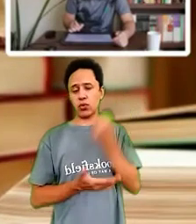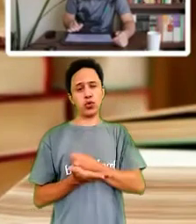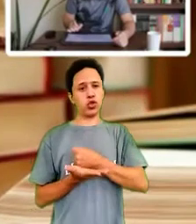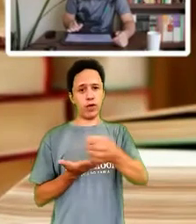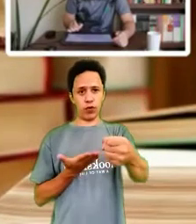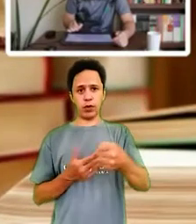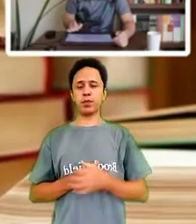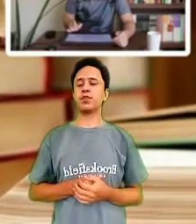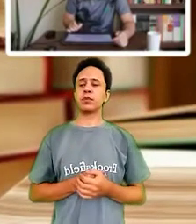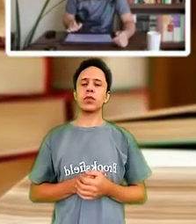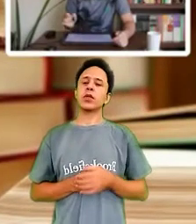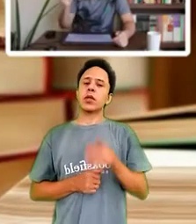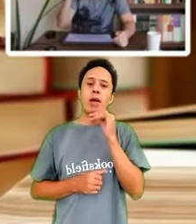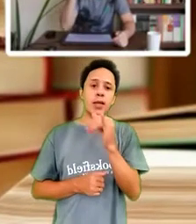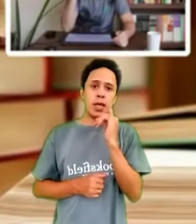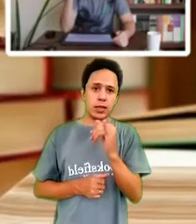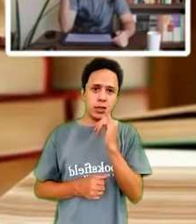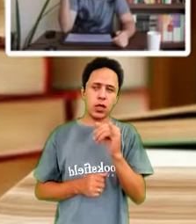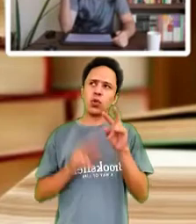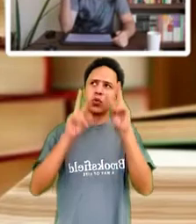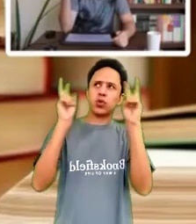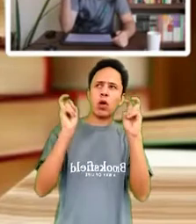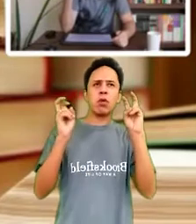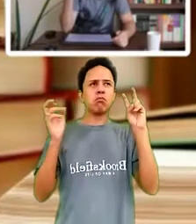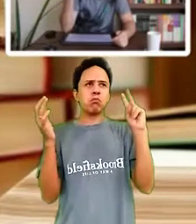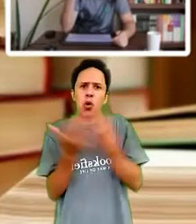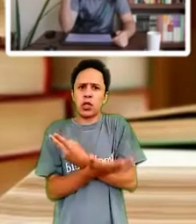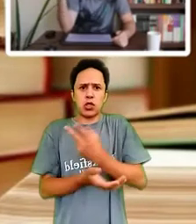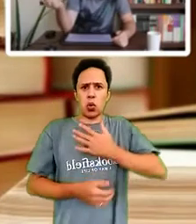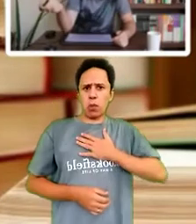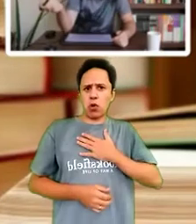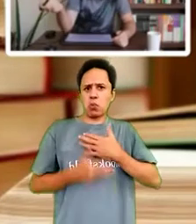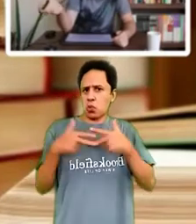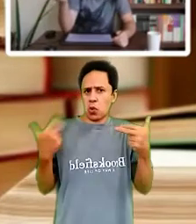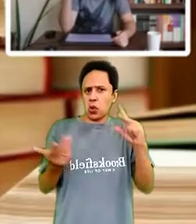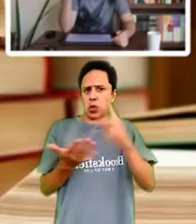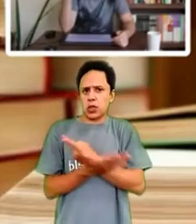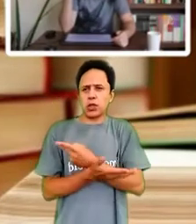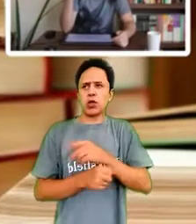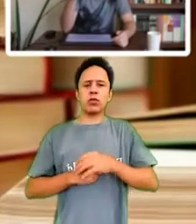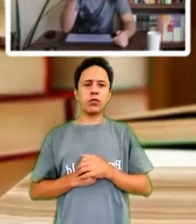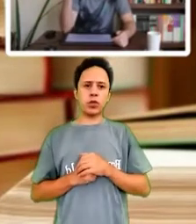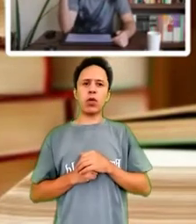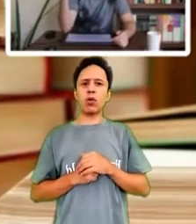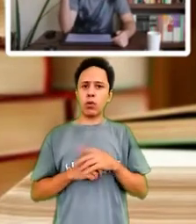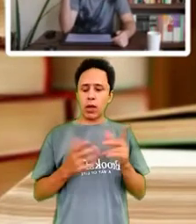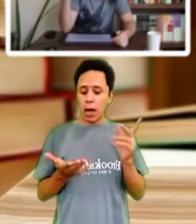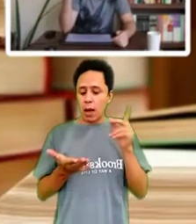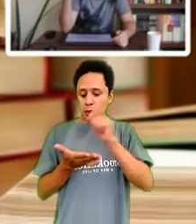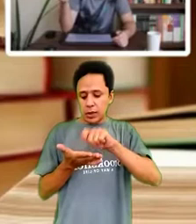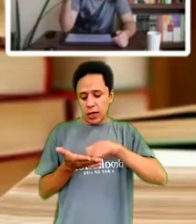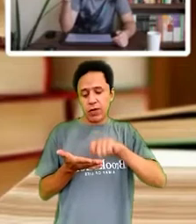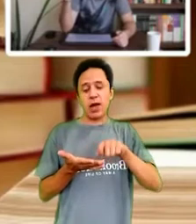certo? Então, como você está fazendo uma narração sobre um evento que aconteceu com você, obrigatoriamente a maior parte das